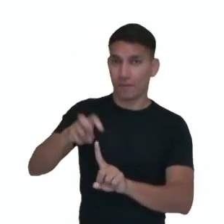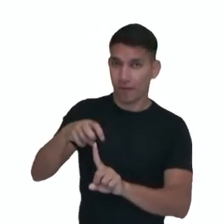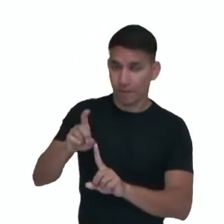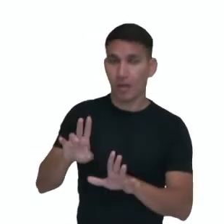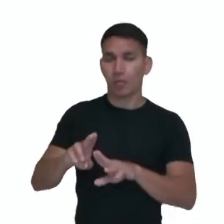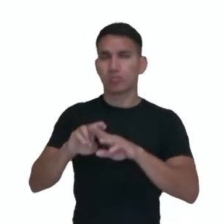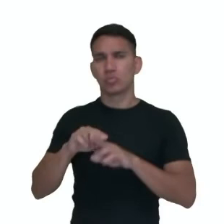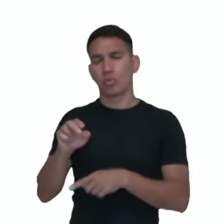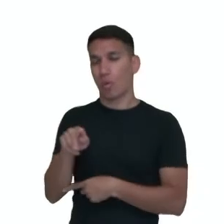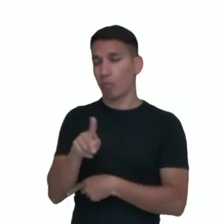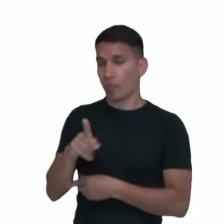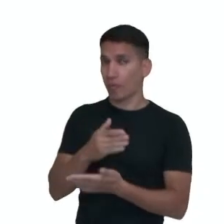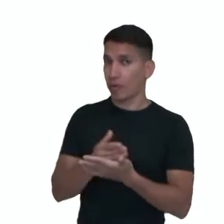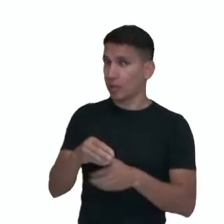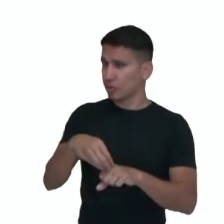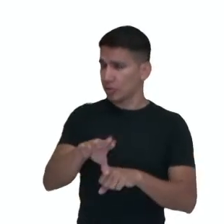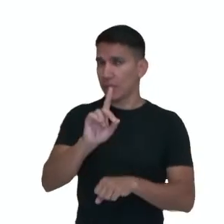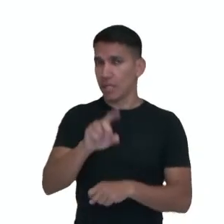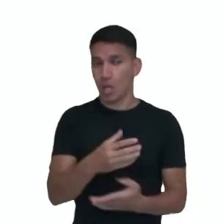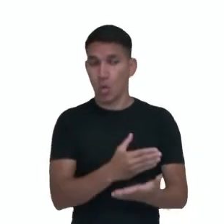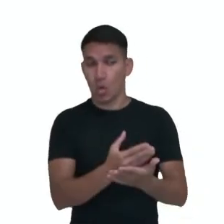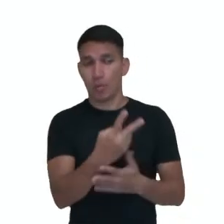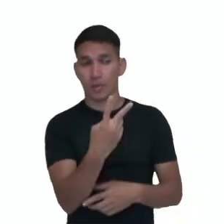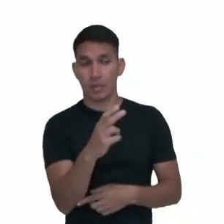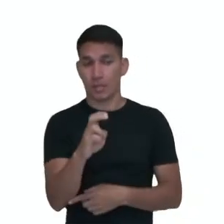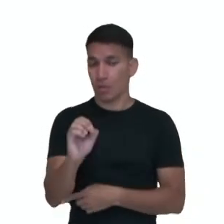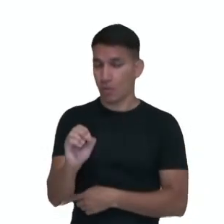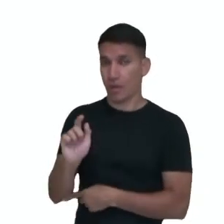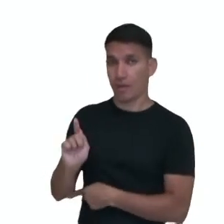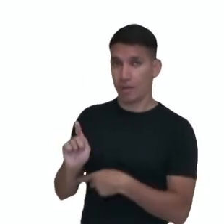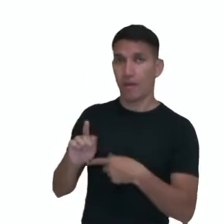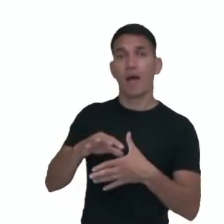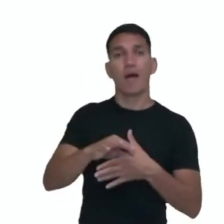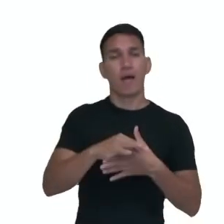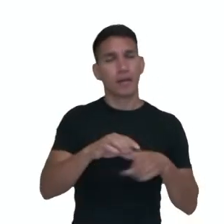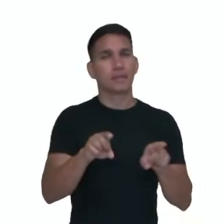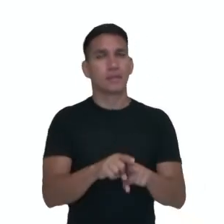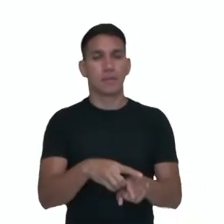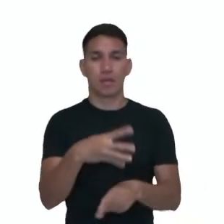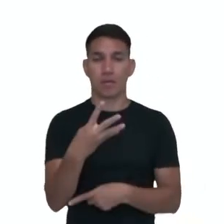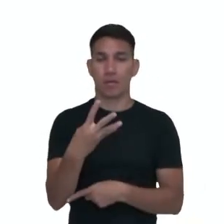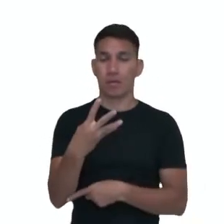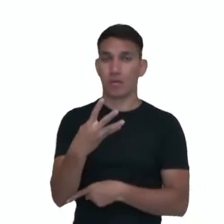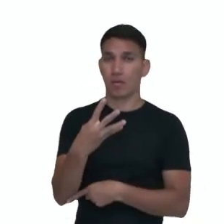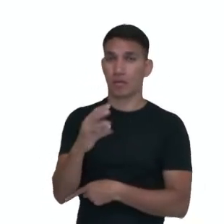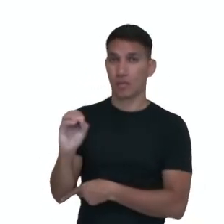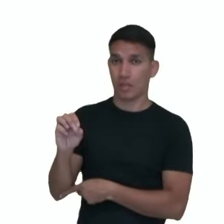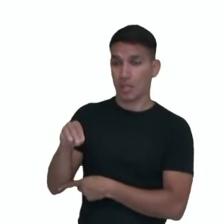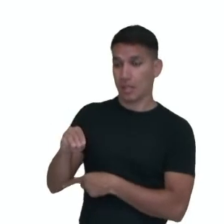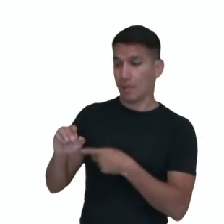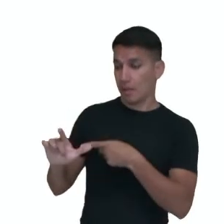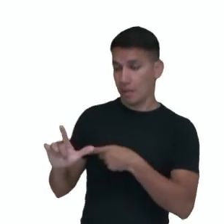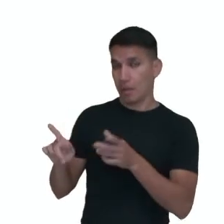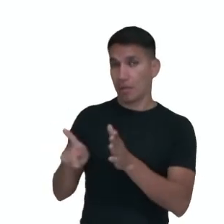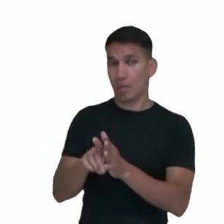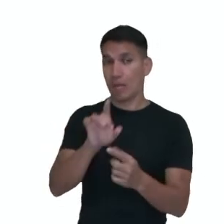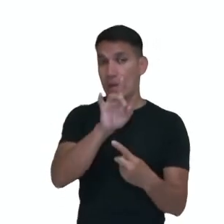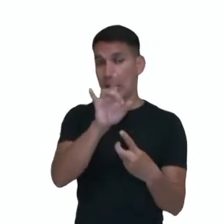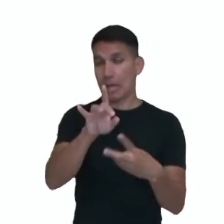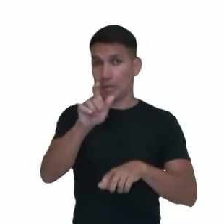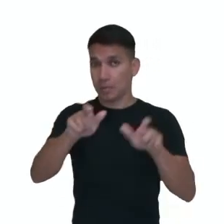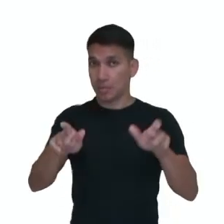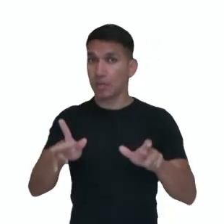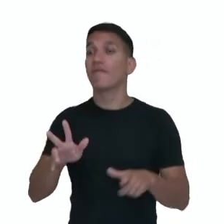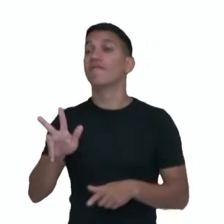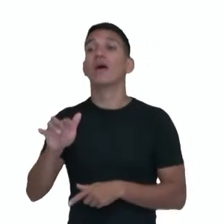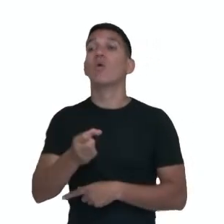que inicie com 250 gramas de carne e 400 ml de refrigerante por pessoa, sendo que serão 70 pessoas nesse